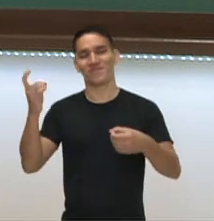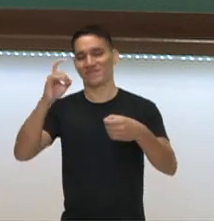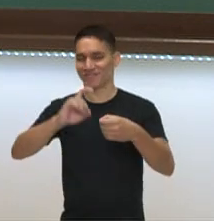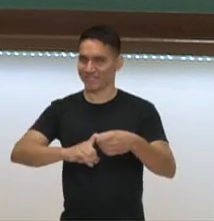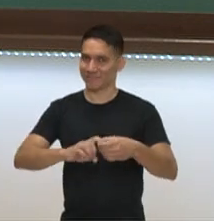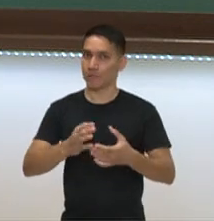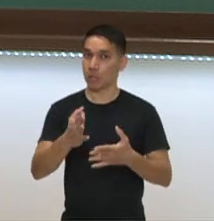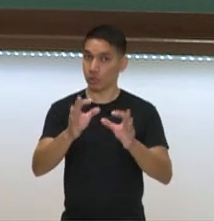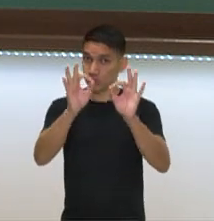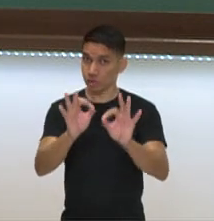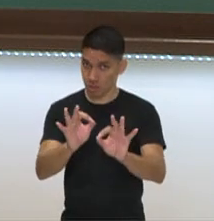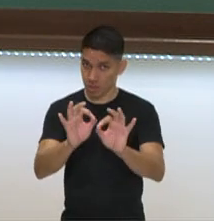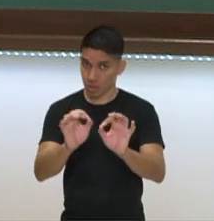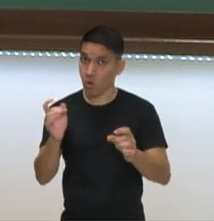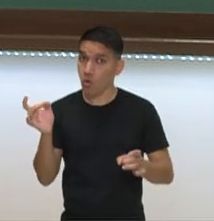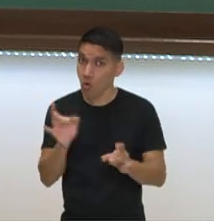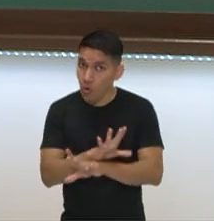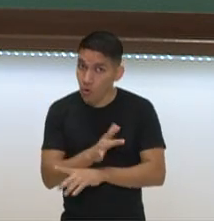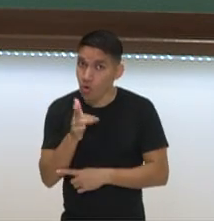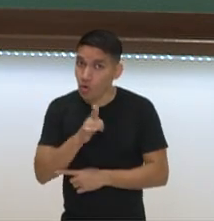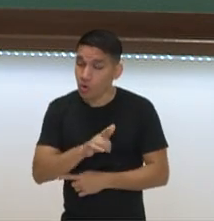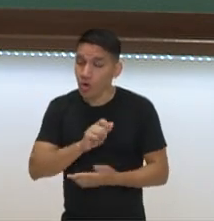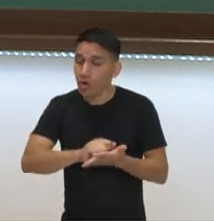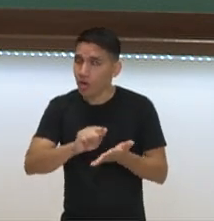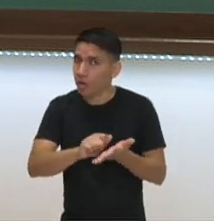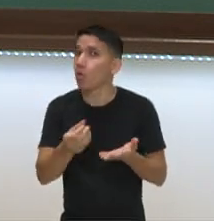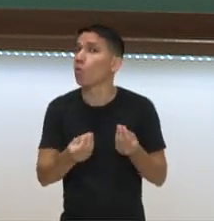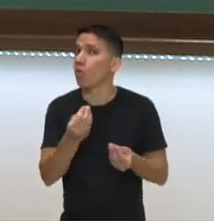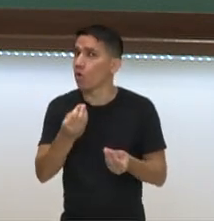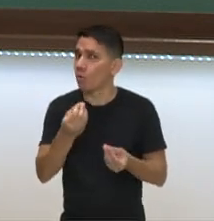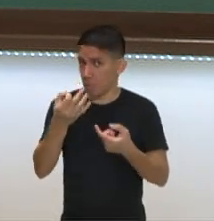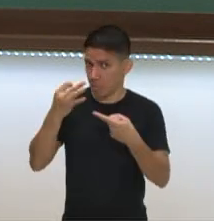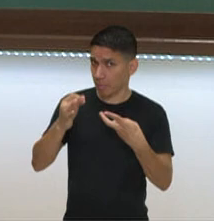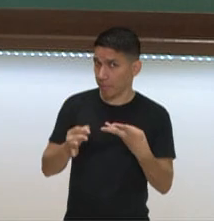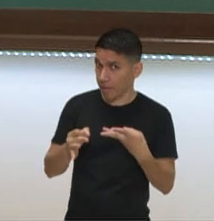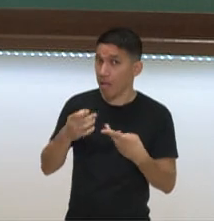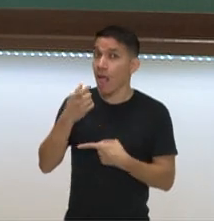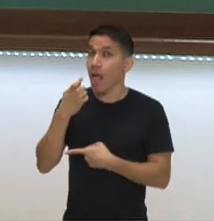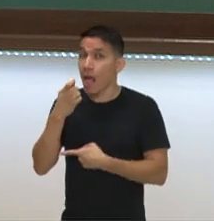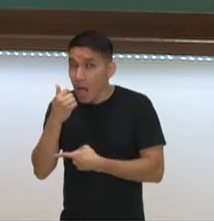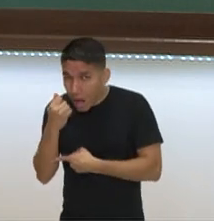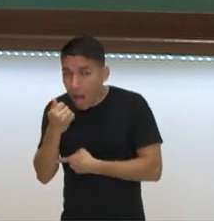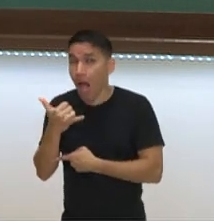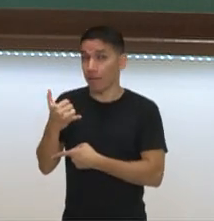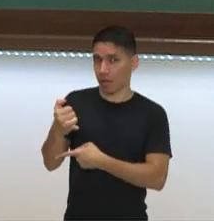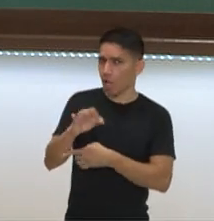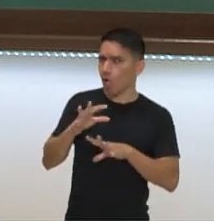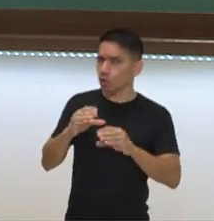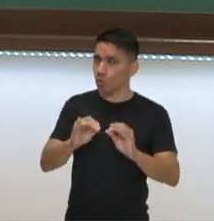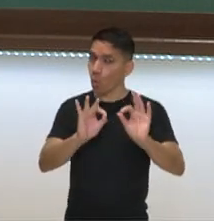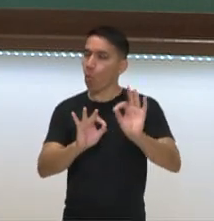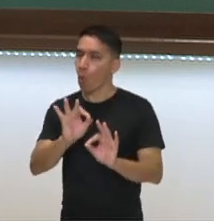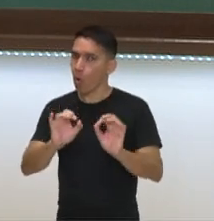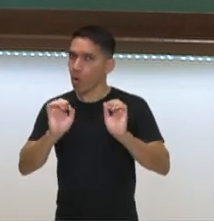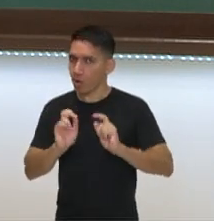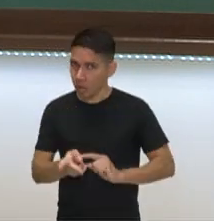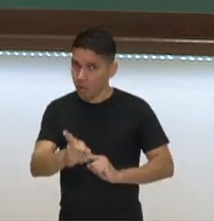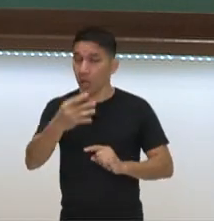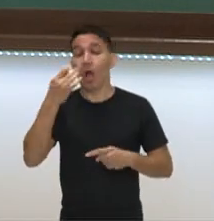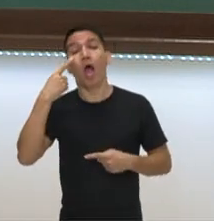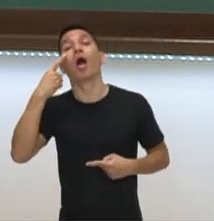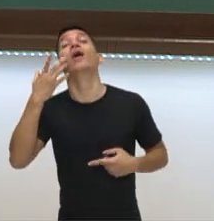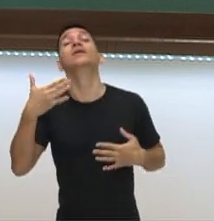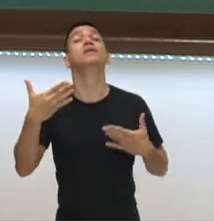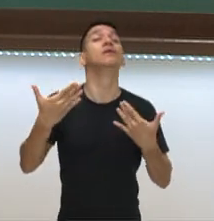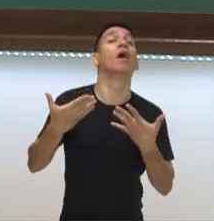Voltei, tudo certo aí? Como é que tá o caderninho? Conferindo? Lápis, caneta, tudo organizado para nossa correção? Deixa eu ver, dá